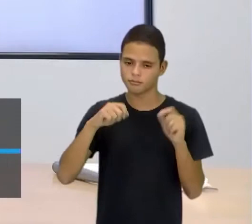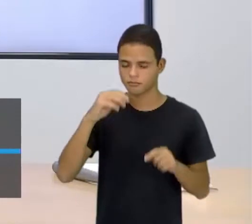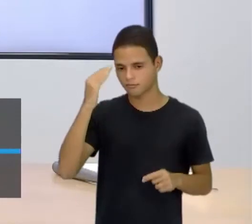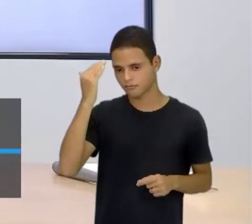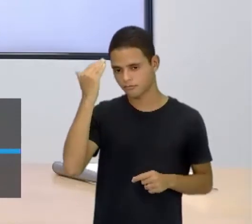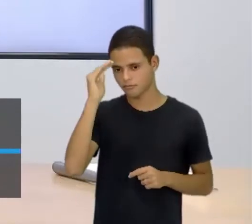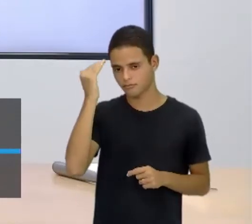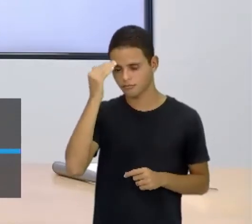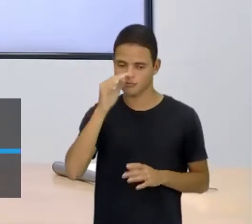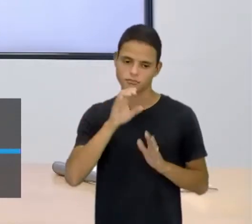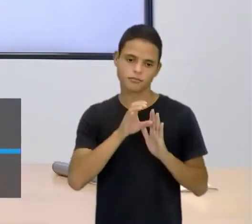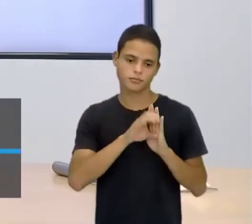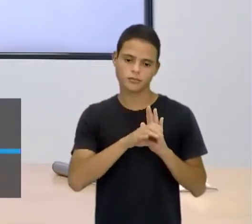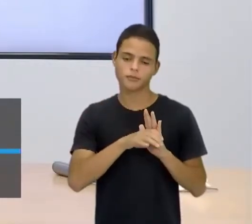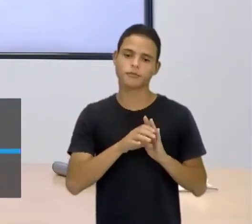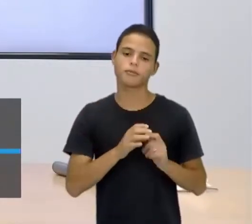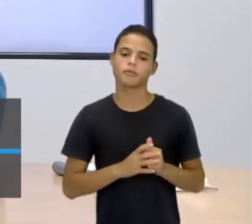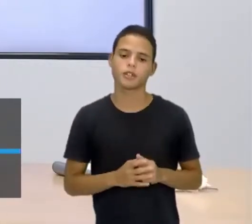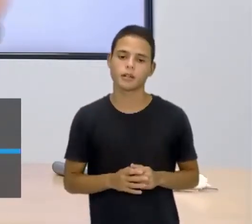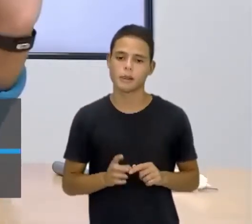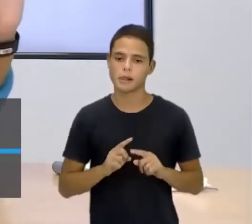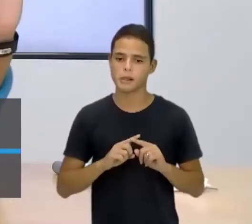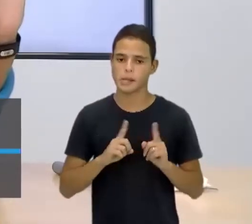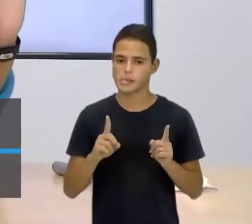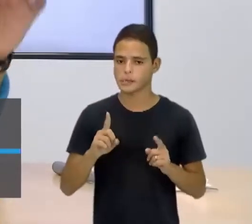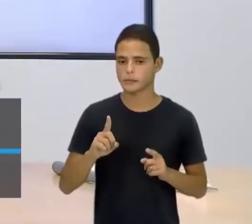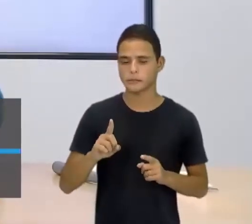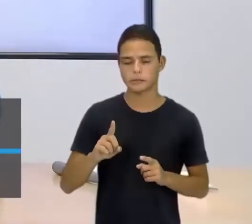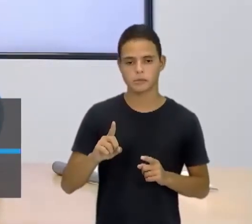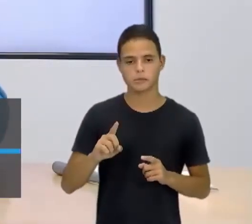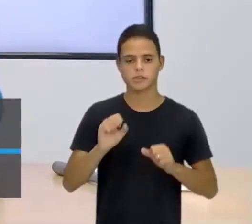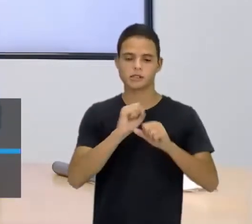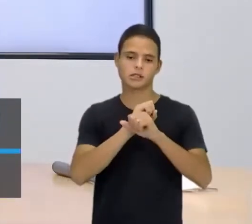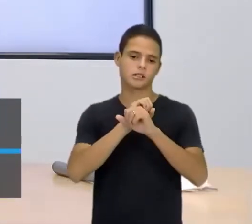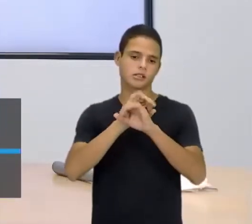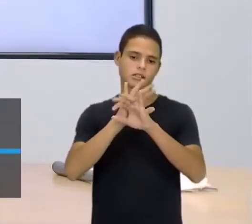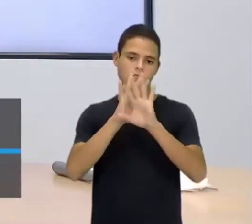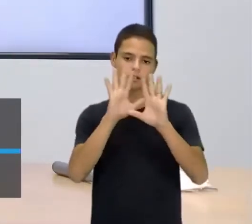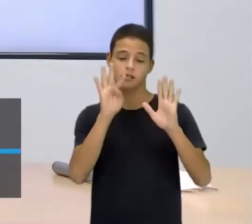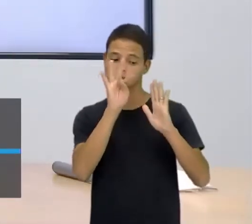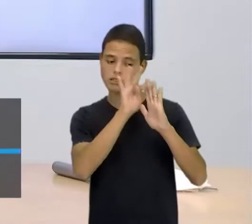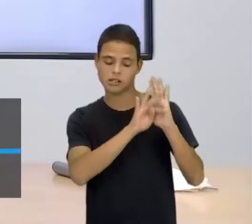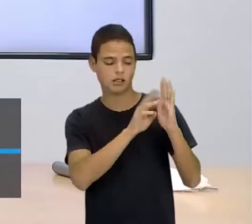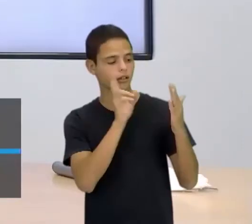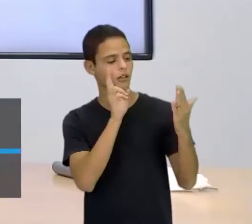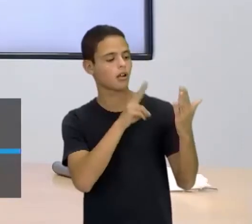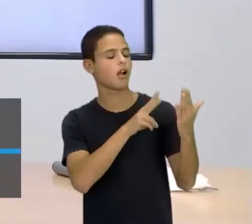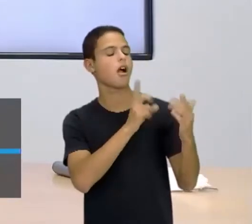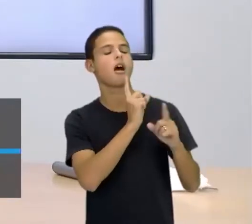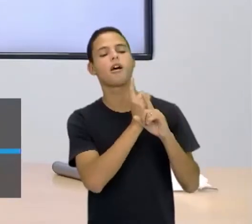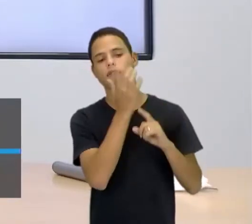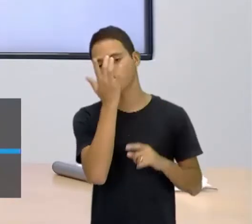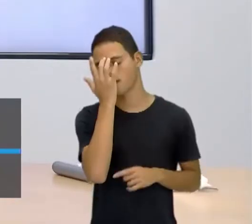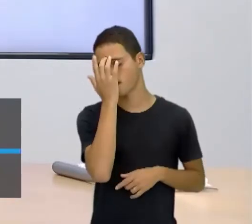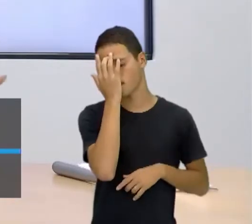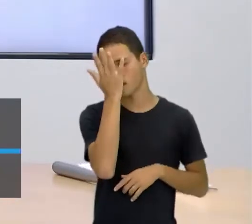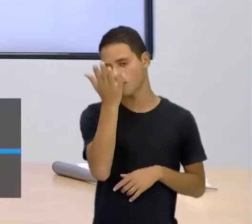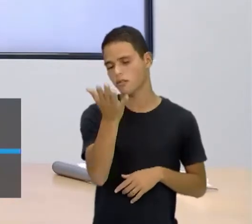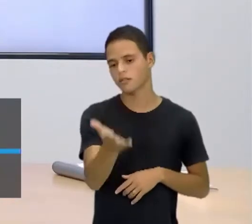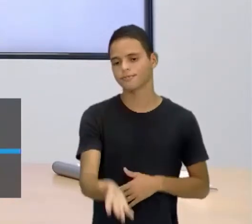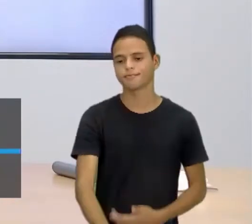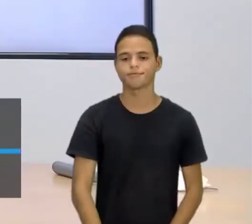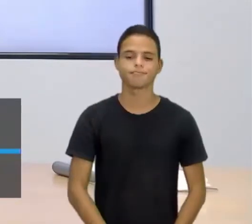está publicando. Mas explícita é bem prático, tal informação, você consegue localizar no texto de